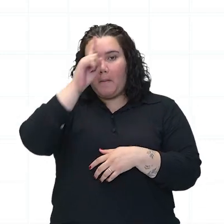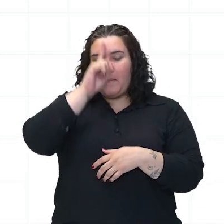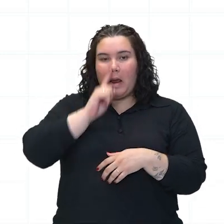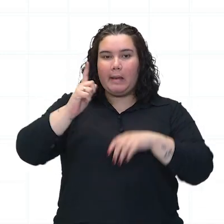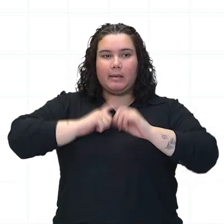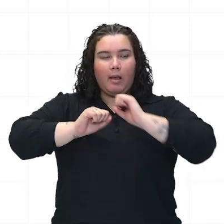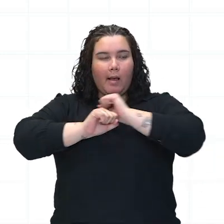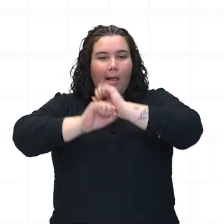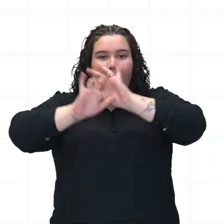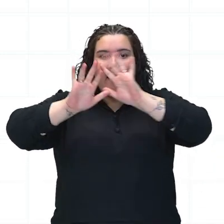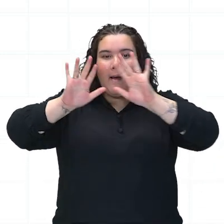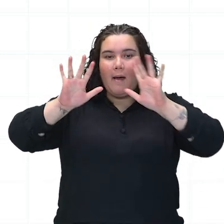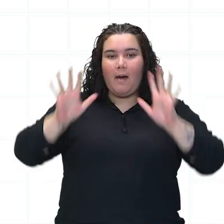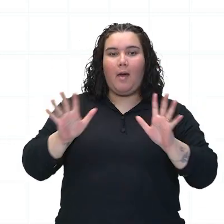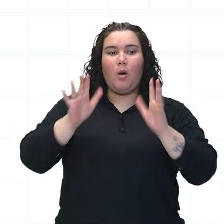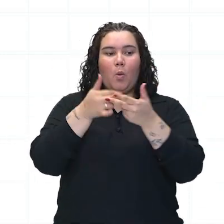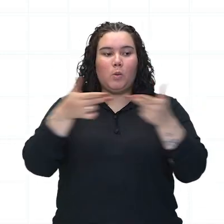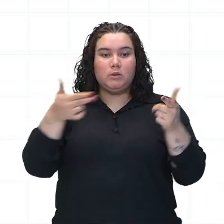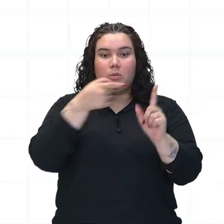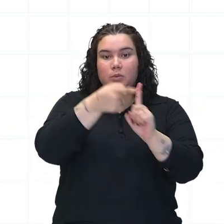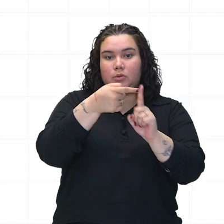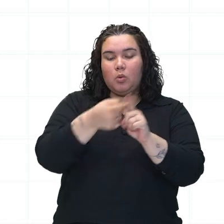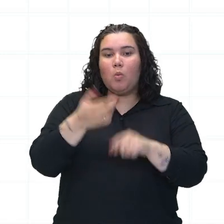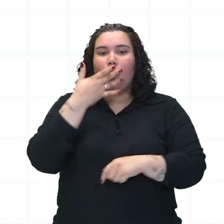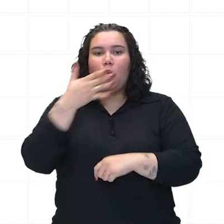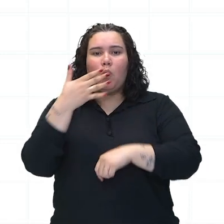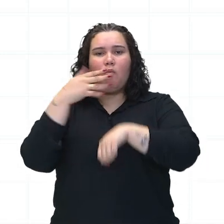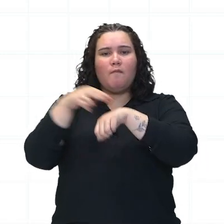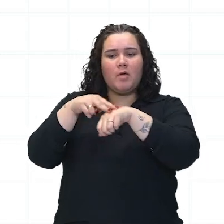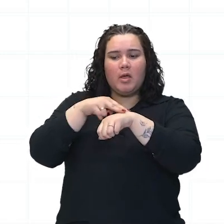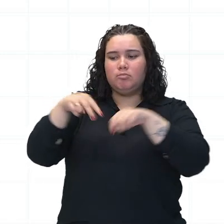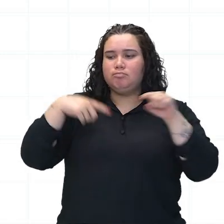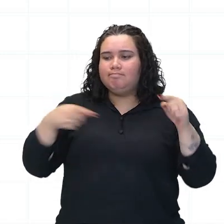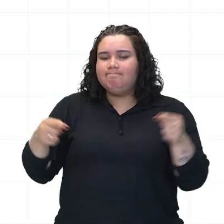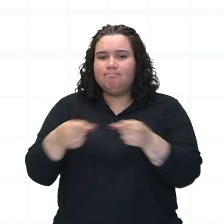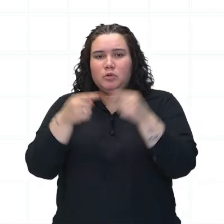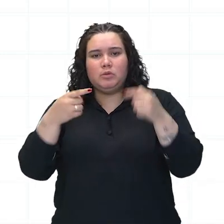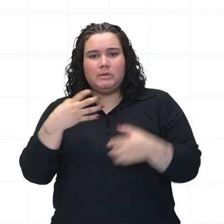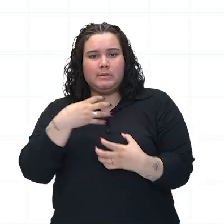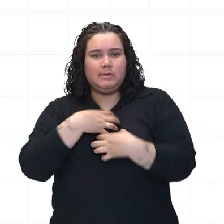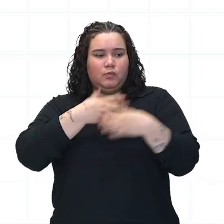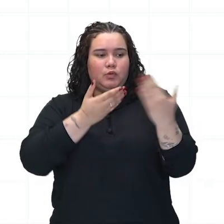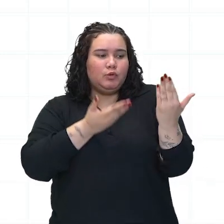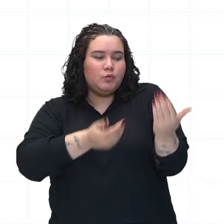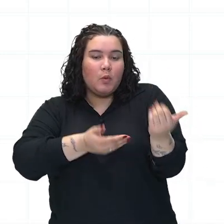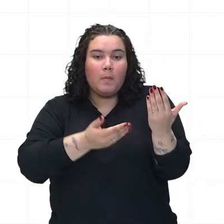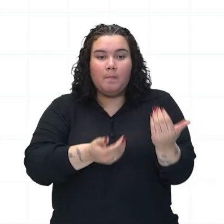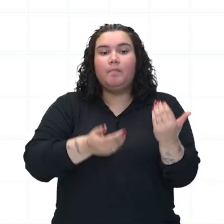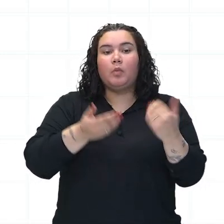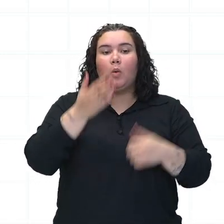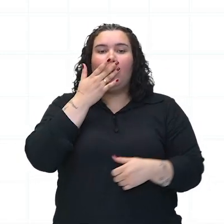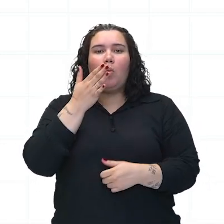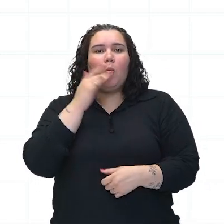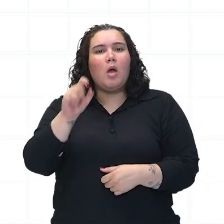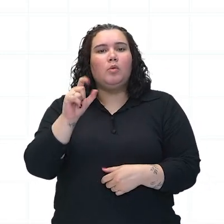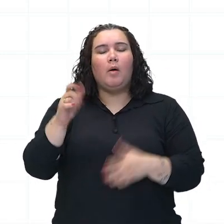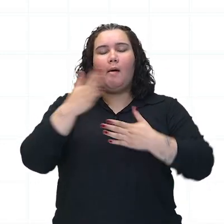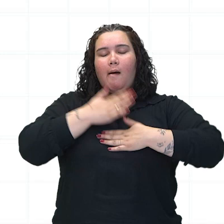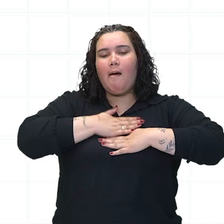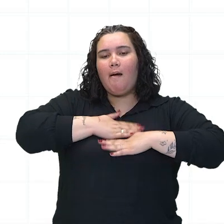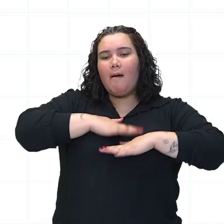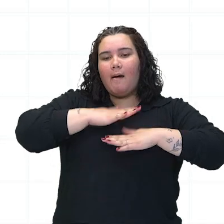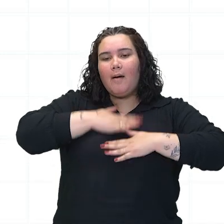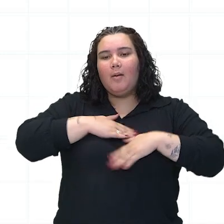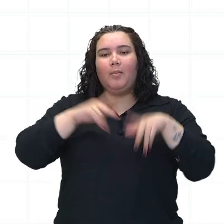brilho, o positivo, o verde, a questão da jovialidade, inspira. O azul, a tranquilidade,